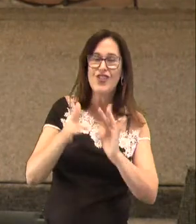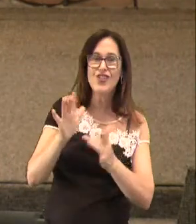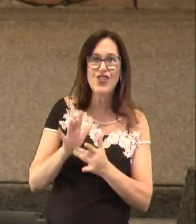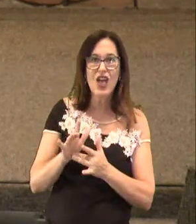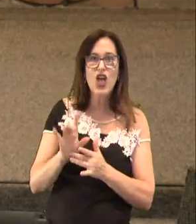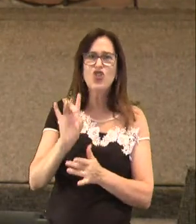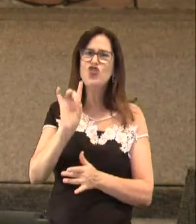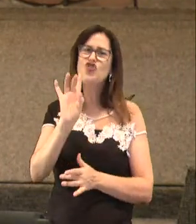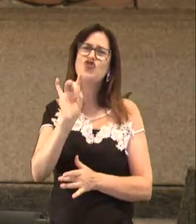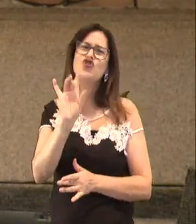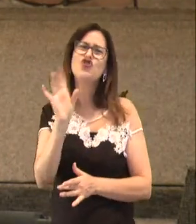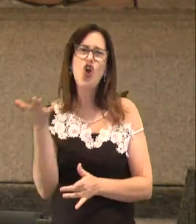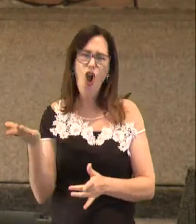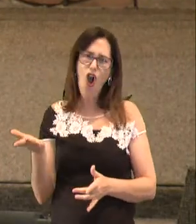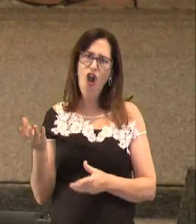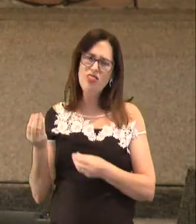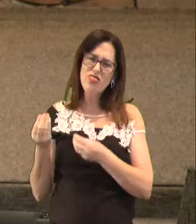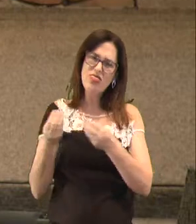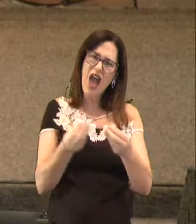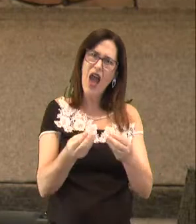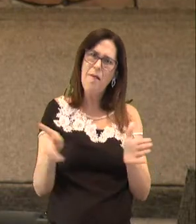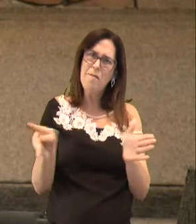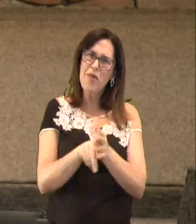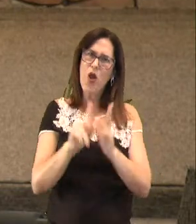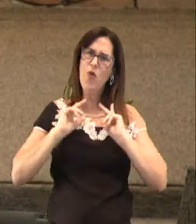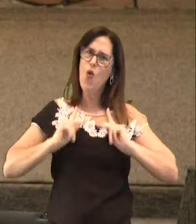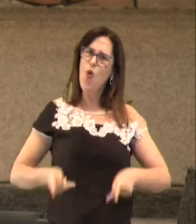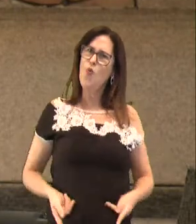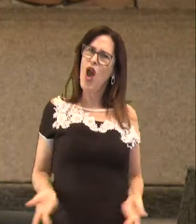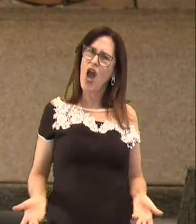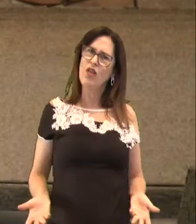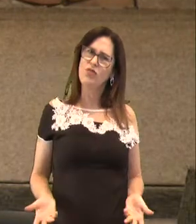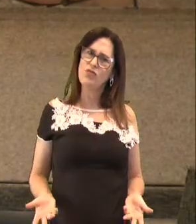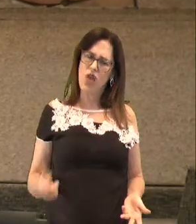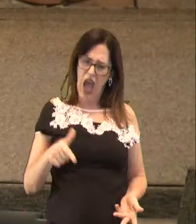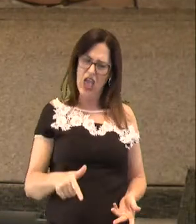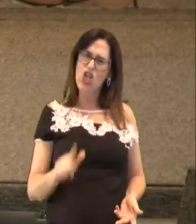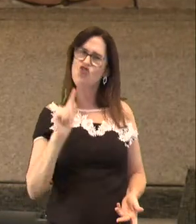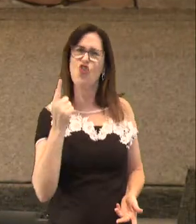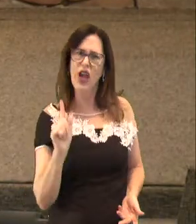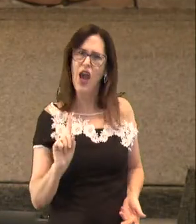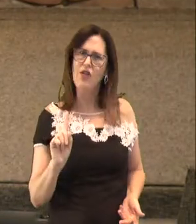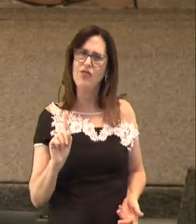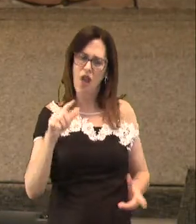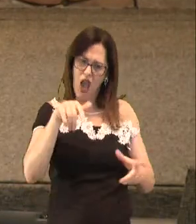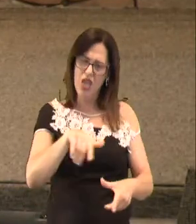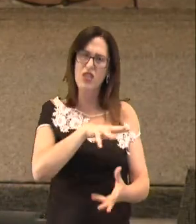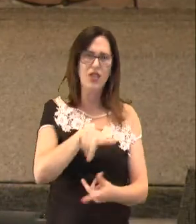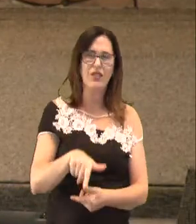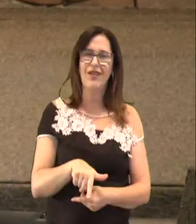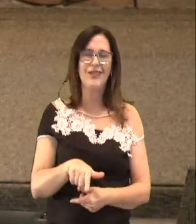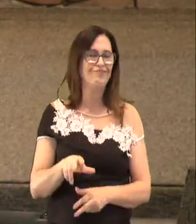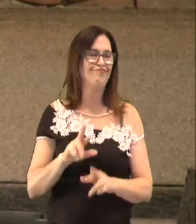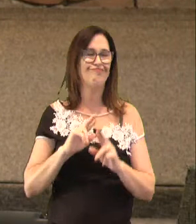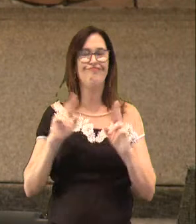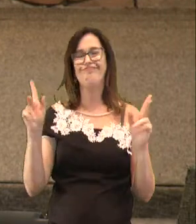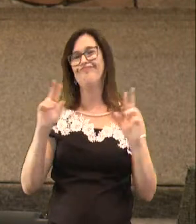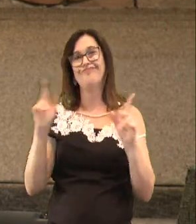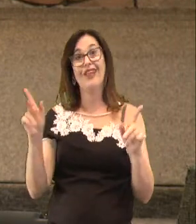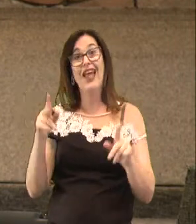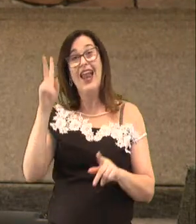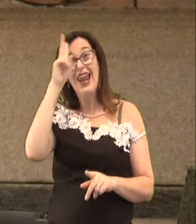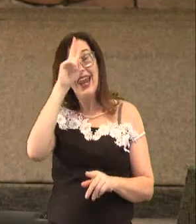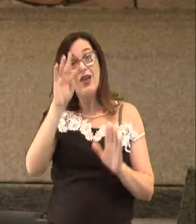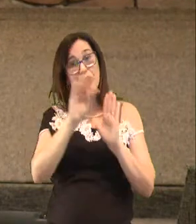vem apenas para trazer efeitos humanos, físicos, nessa terra. Lembremos do texto que nós